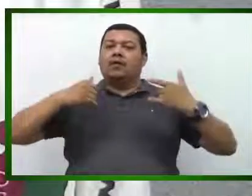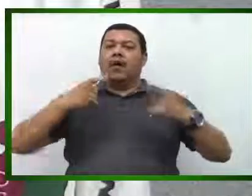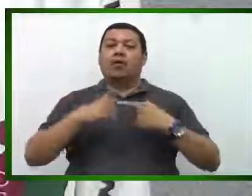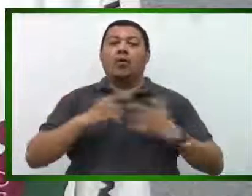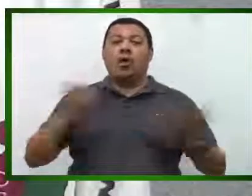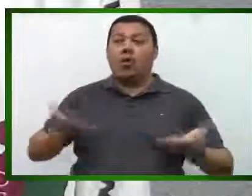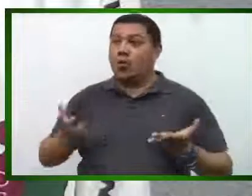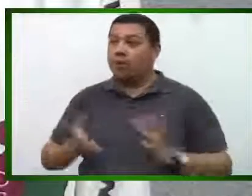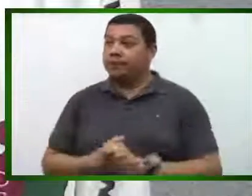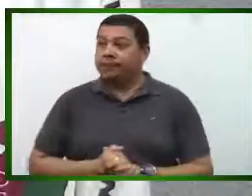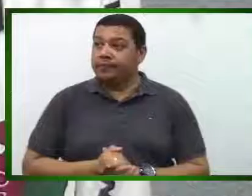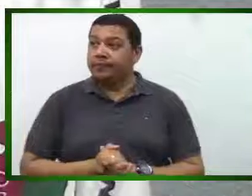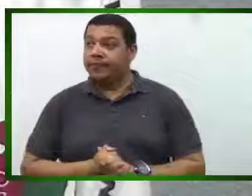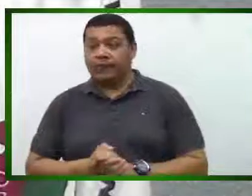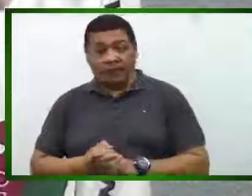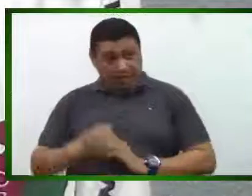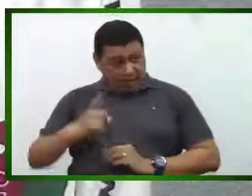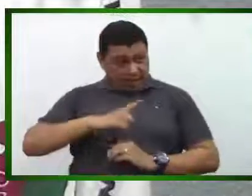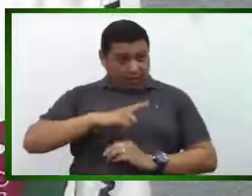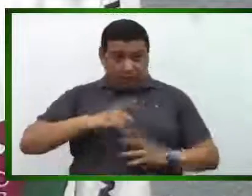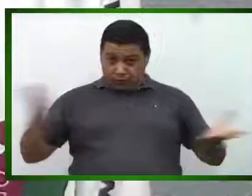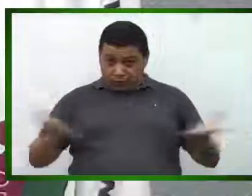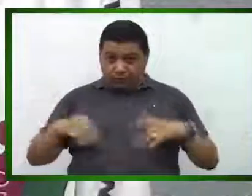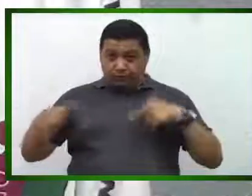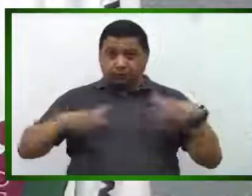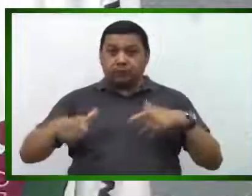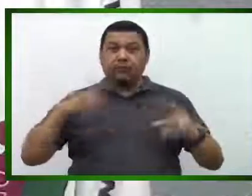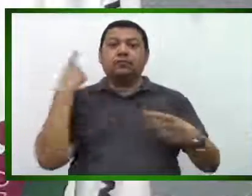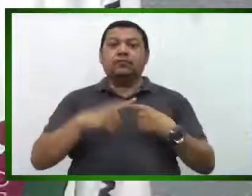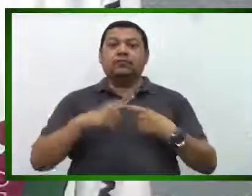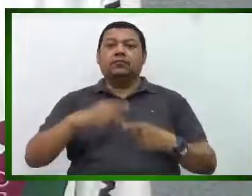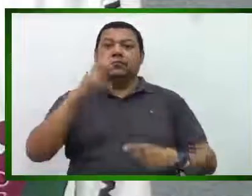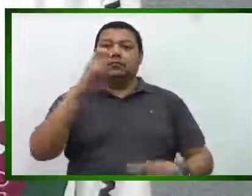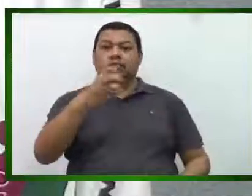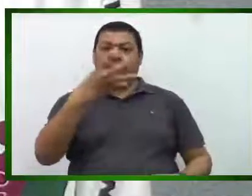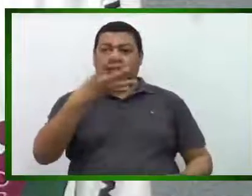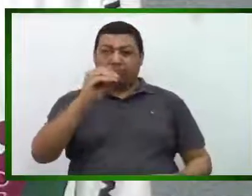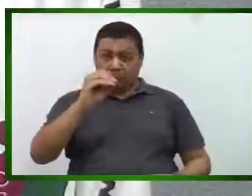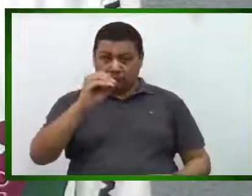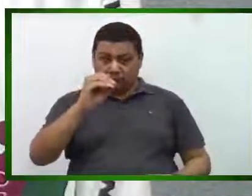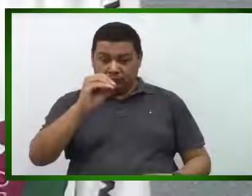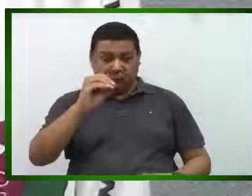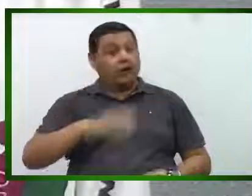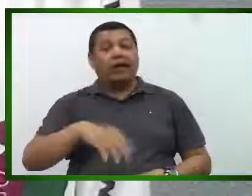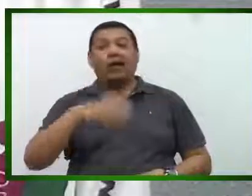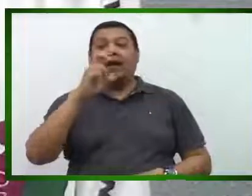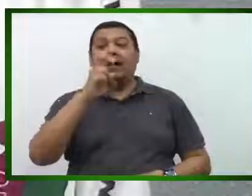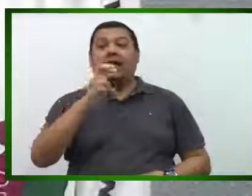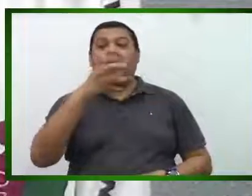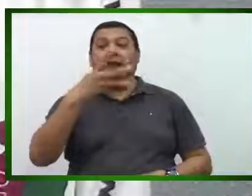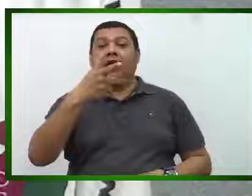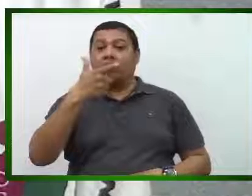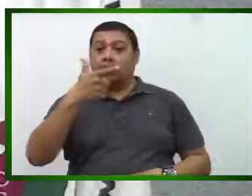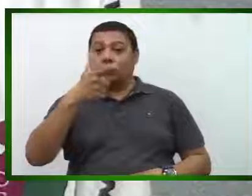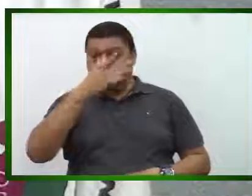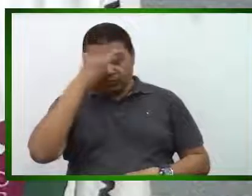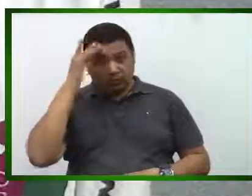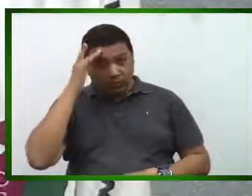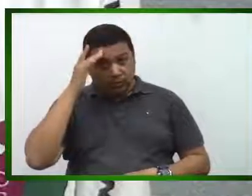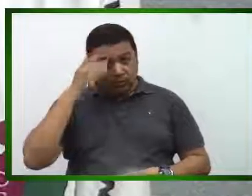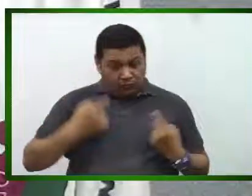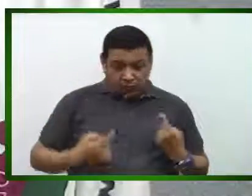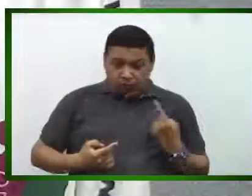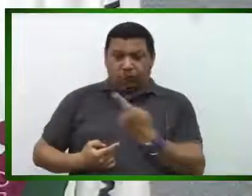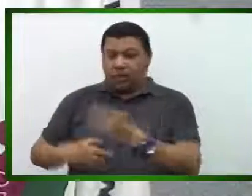estou aqui. Só estou neste lugar porque 542 pessoas foram à urna